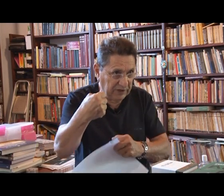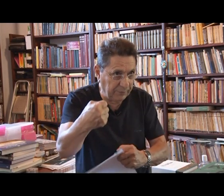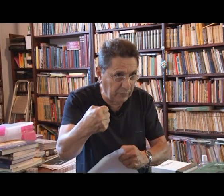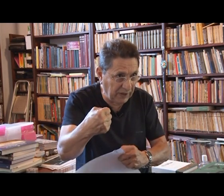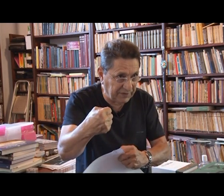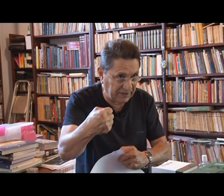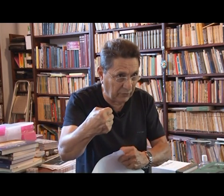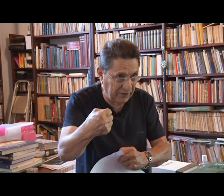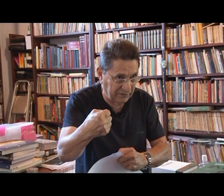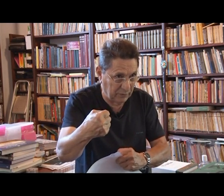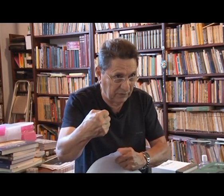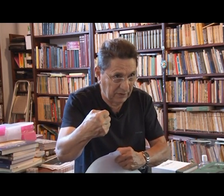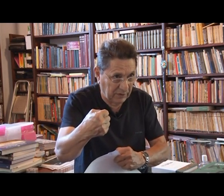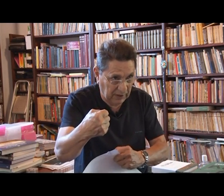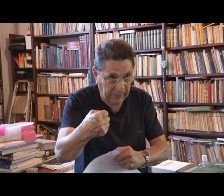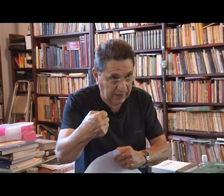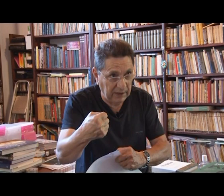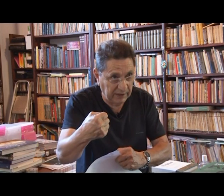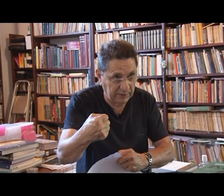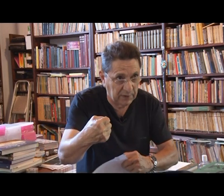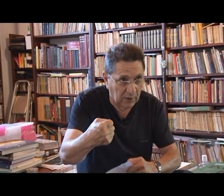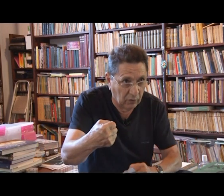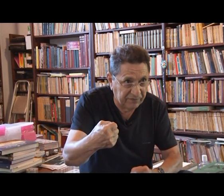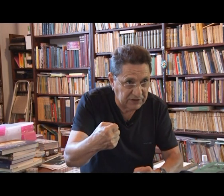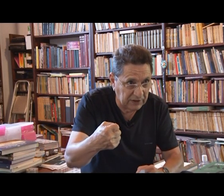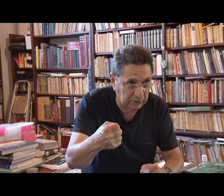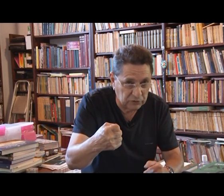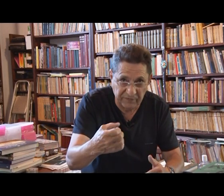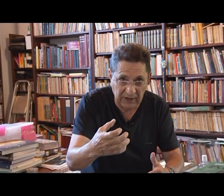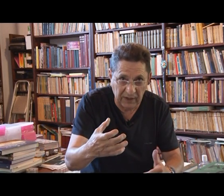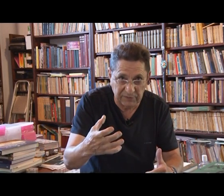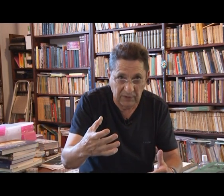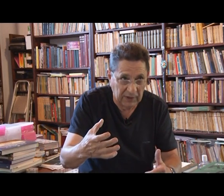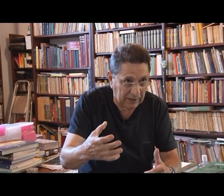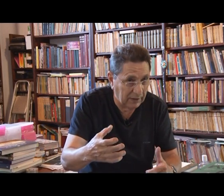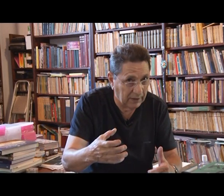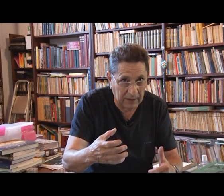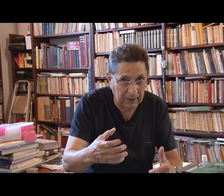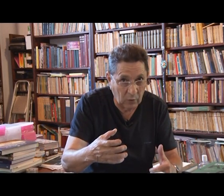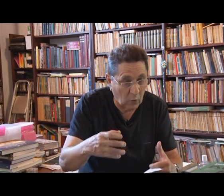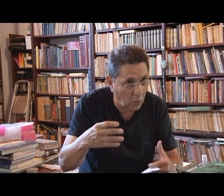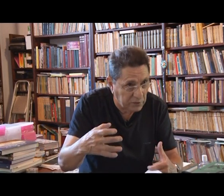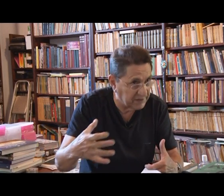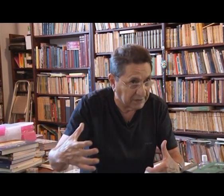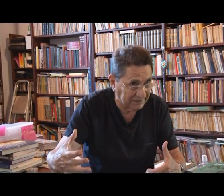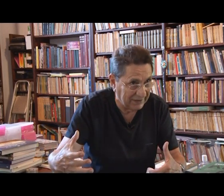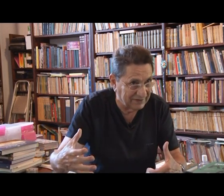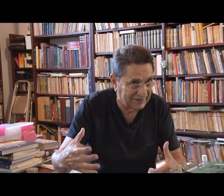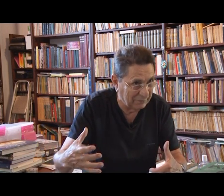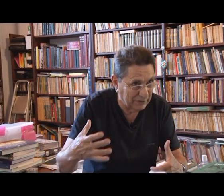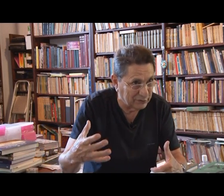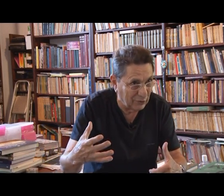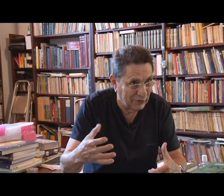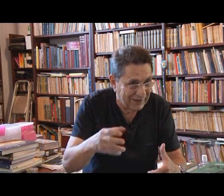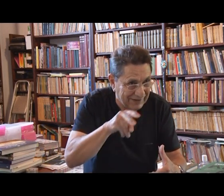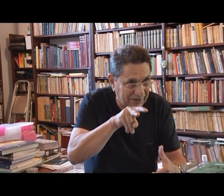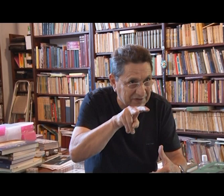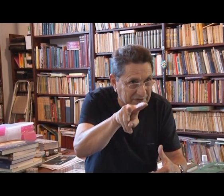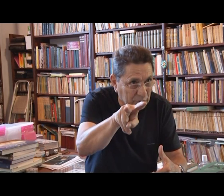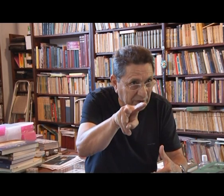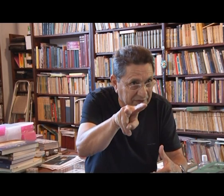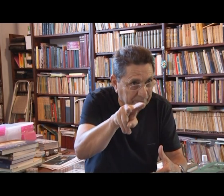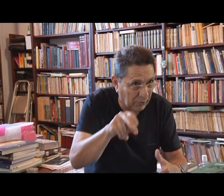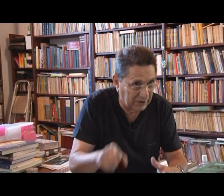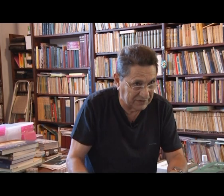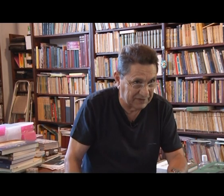ao mesmo tempo esse heroísmo. É bacana isso. O Ferdinando Giovinazzo com certeza pensou